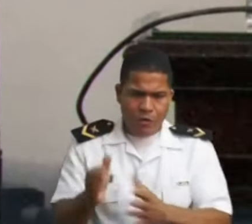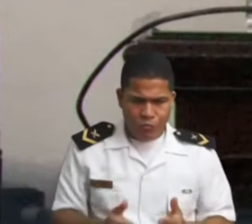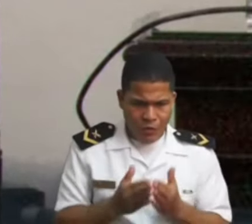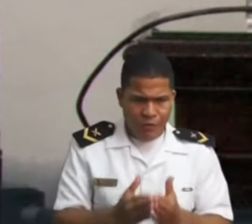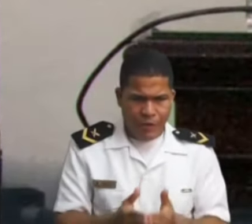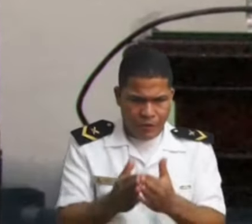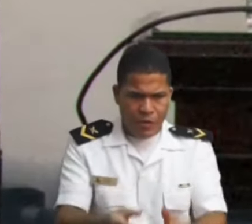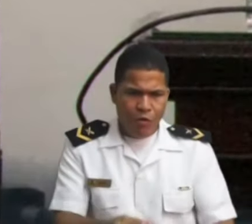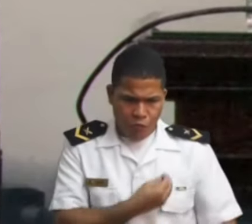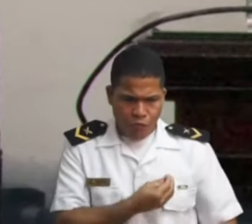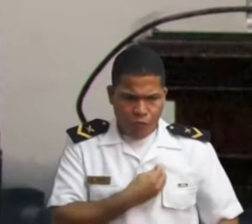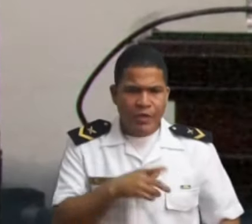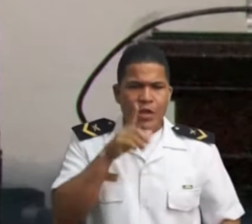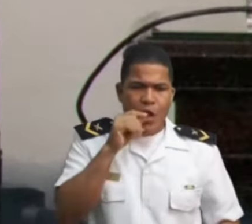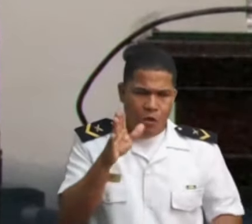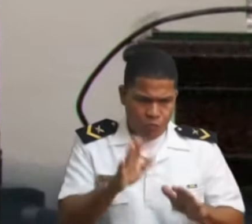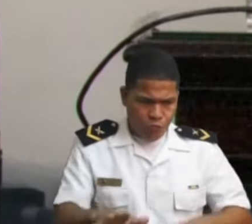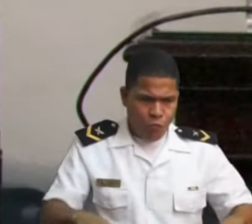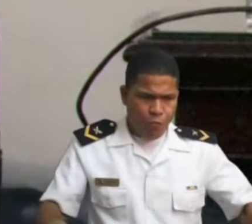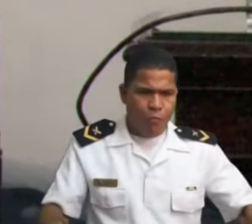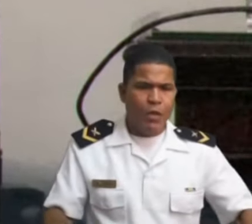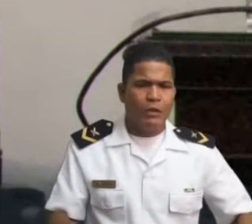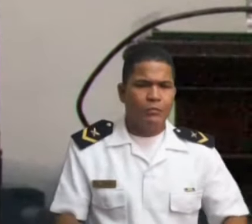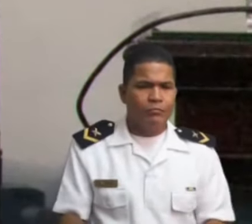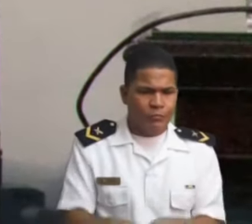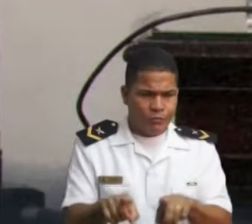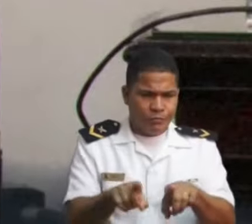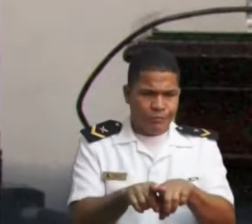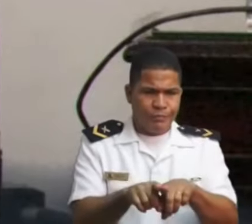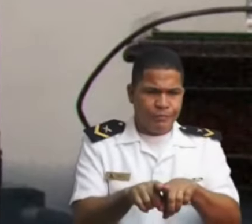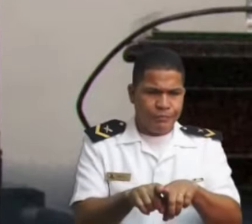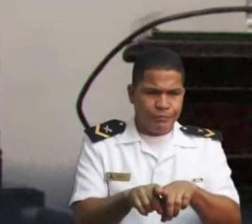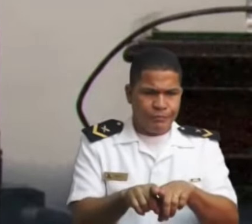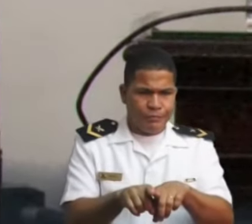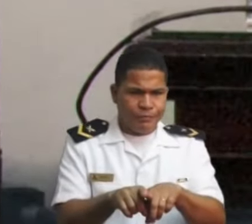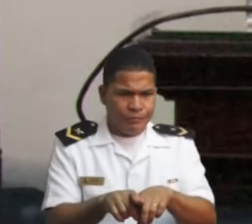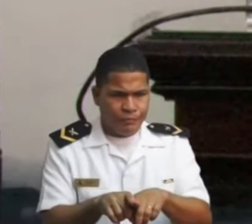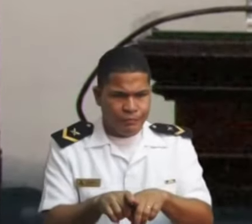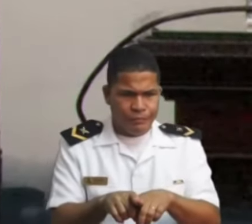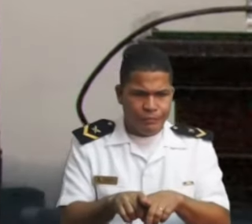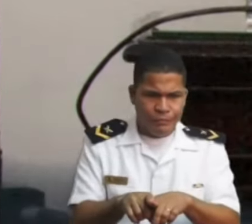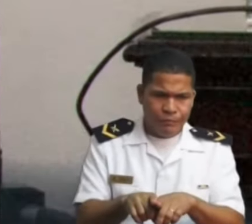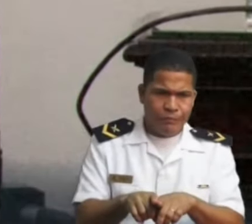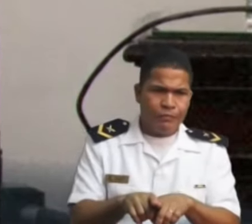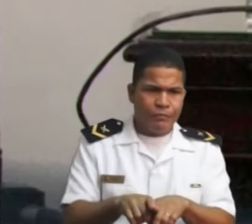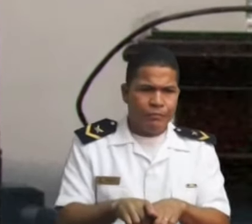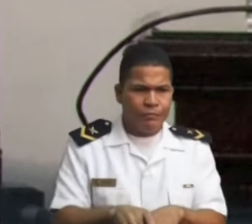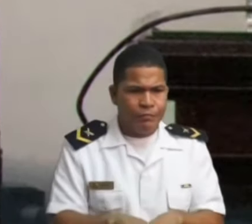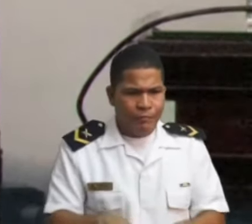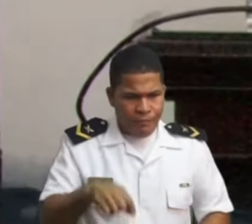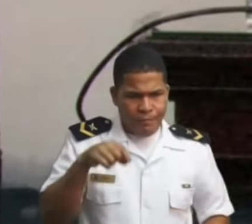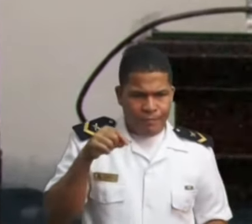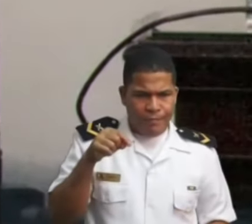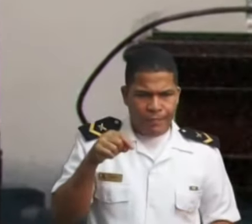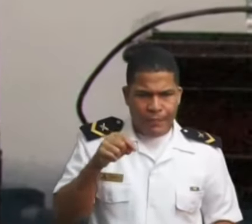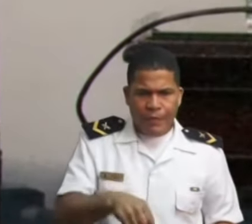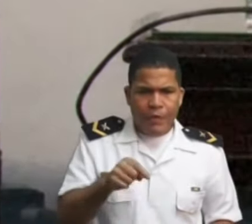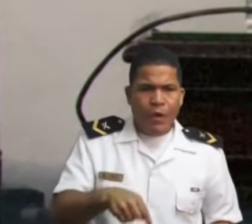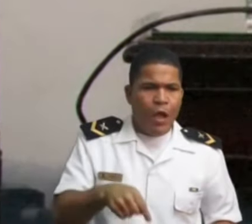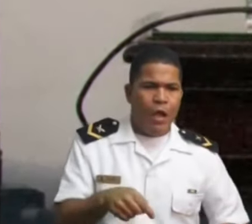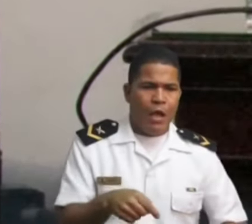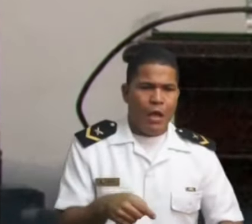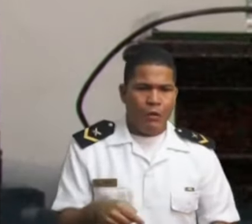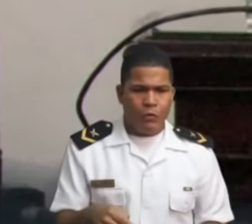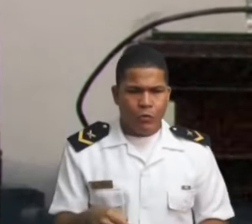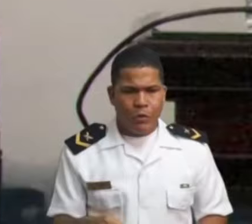ambientes marítimo, fluvial e portuário. Emoldurada por esse desafiante contorno, Nossa singular